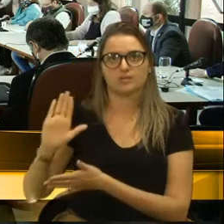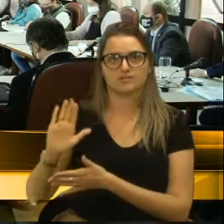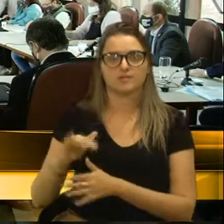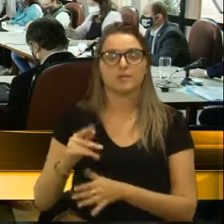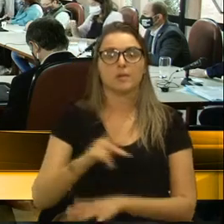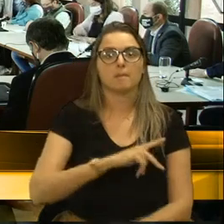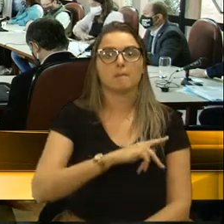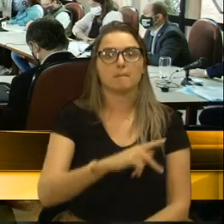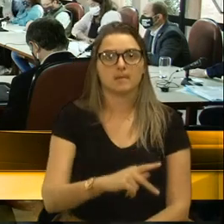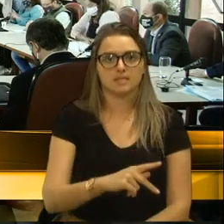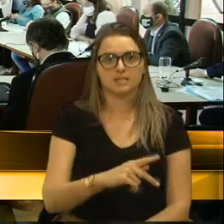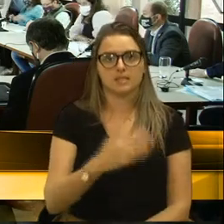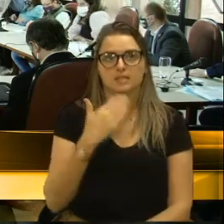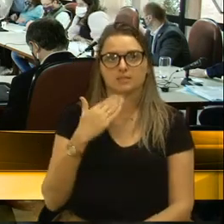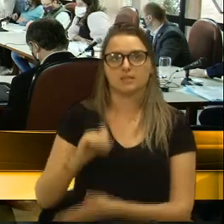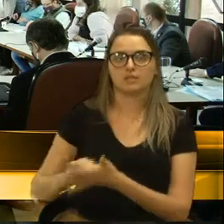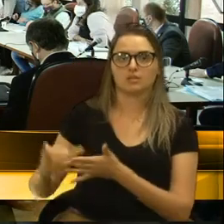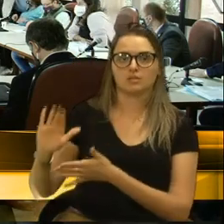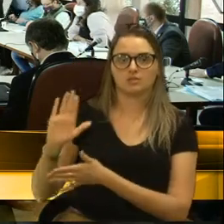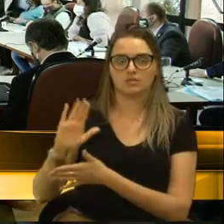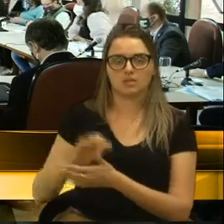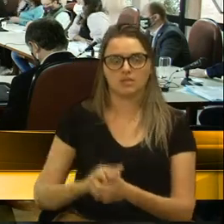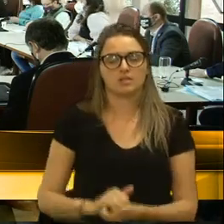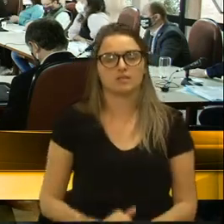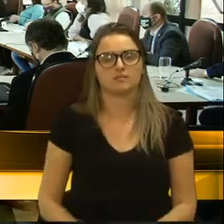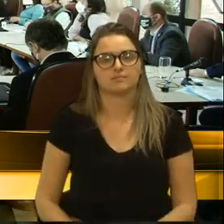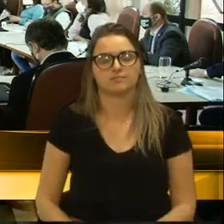Senhor presidente, Peço a palavra. ilustres colegas,